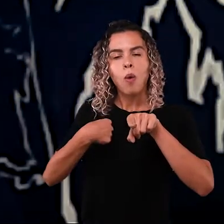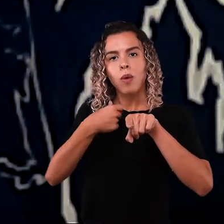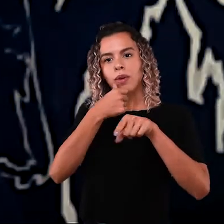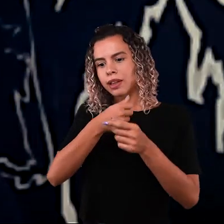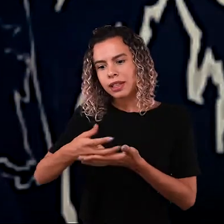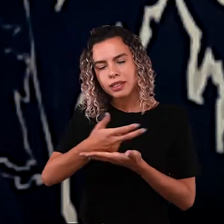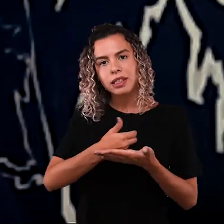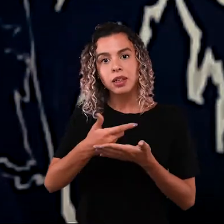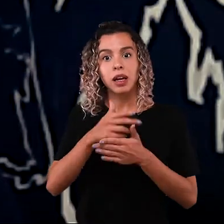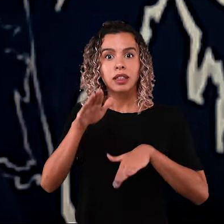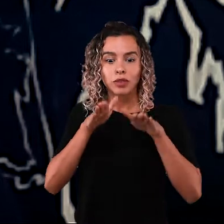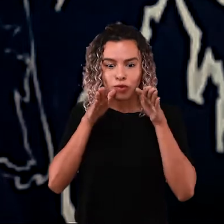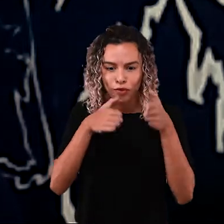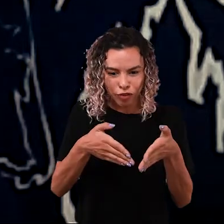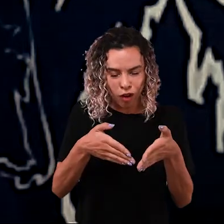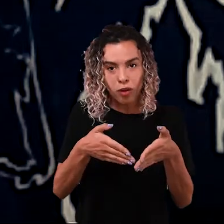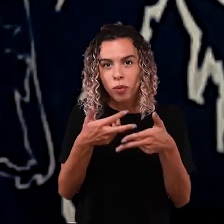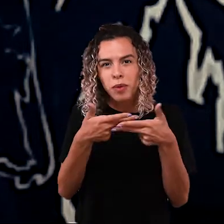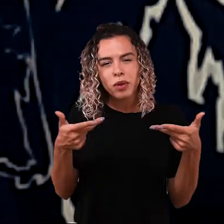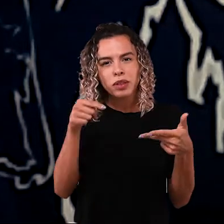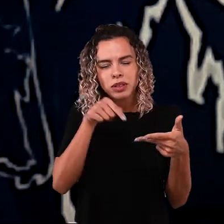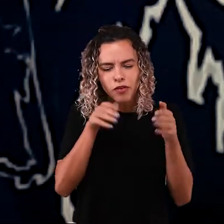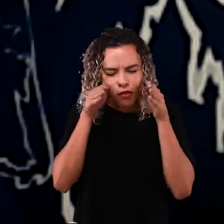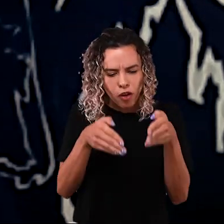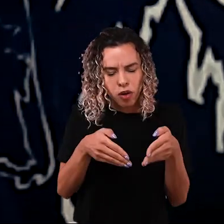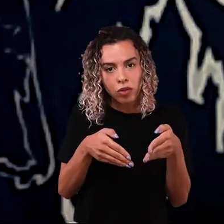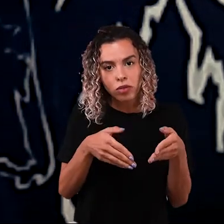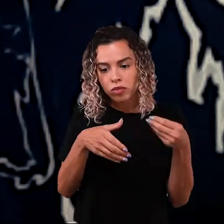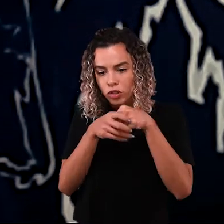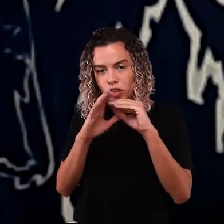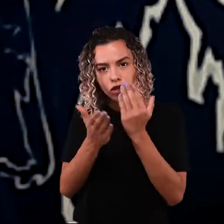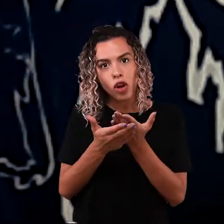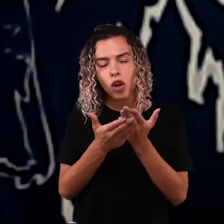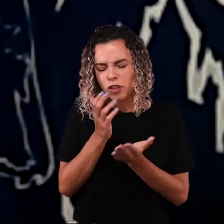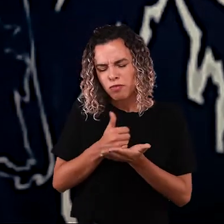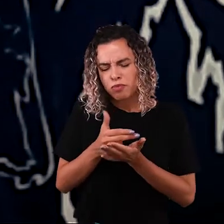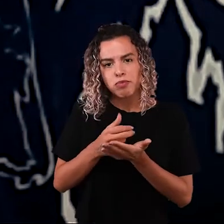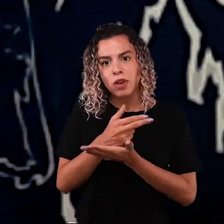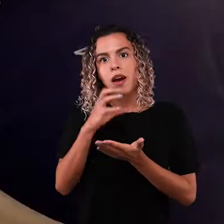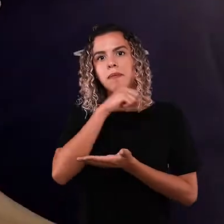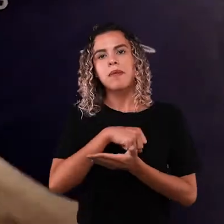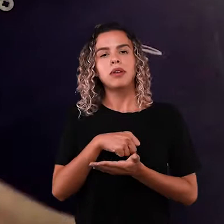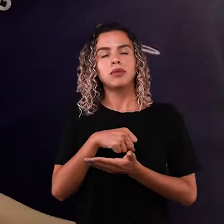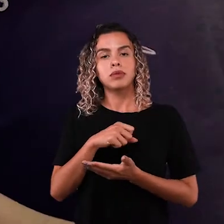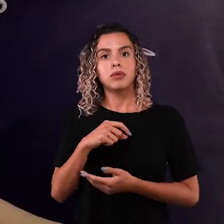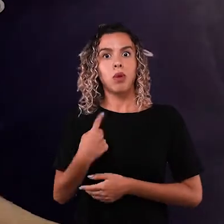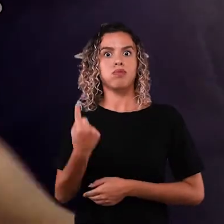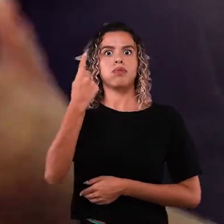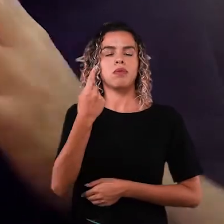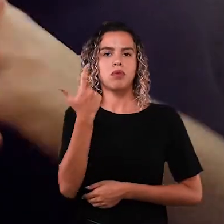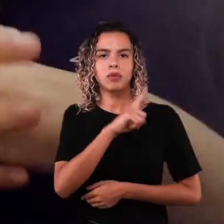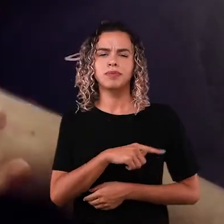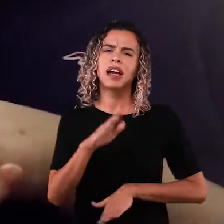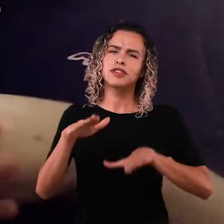desenhos. Quando eu estava hiperfocado em alguma coisa e essa coisa ia para dentro da escola, eu sempre me destacava muito. Fernanda. Eu tive professores